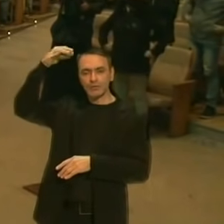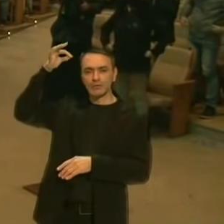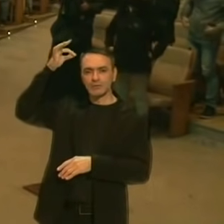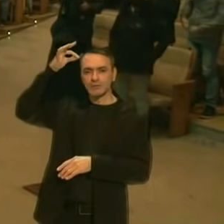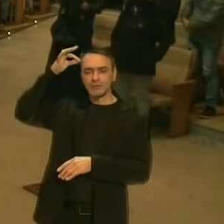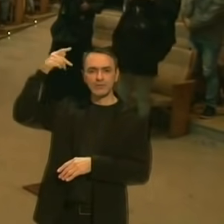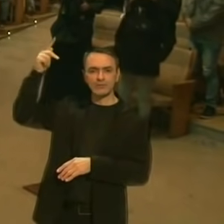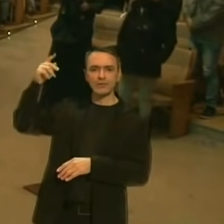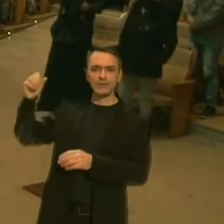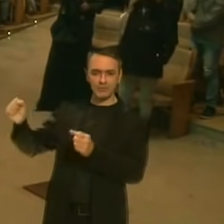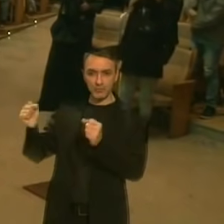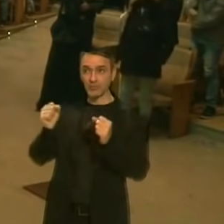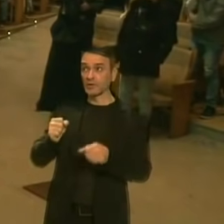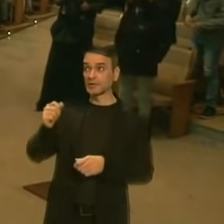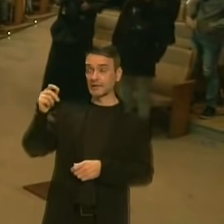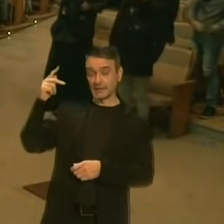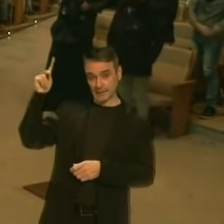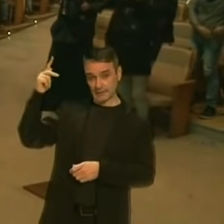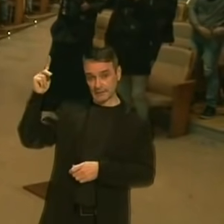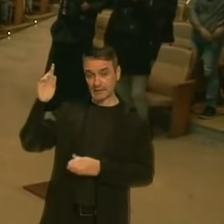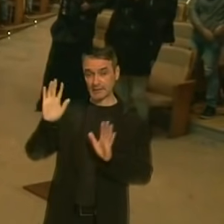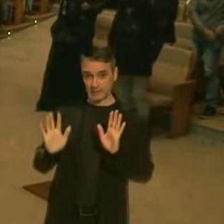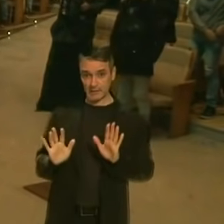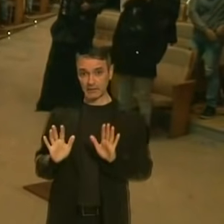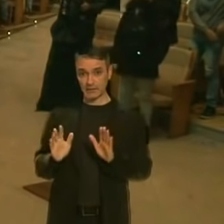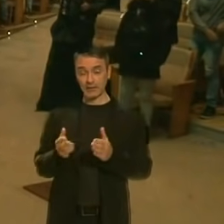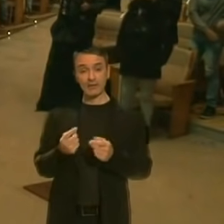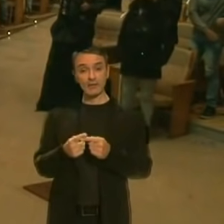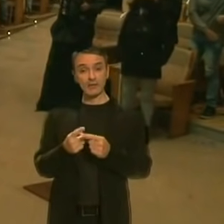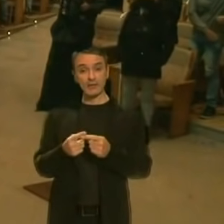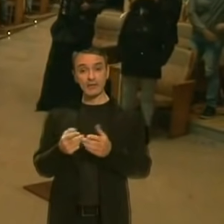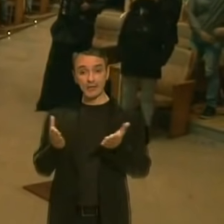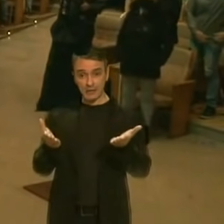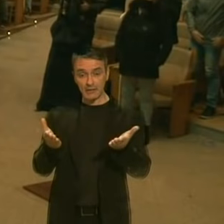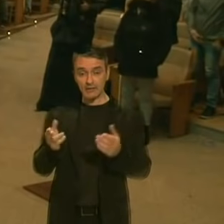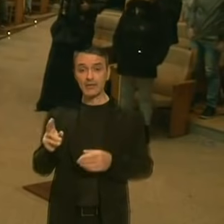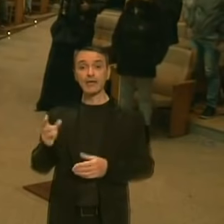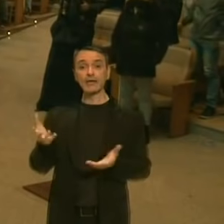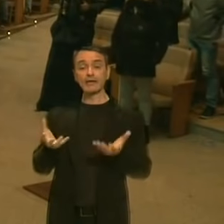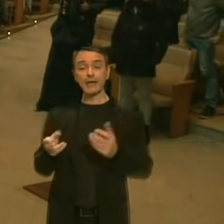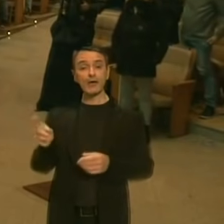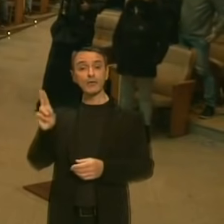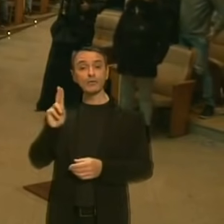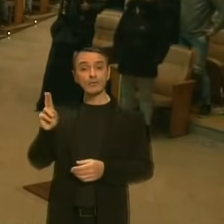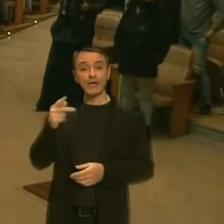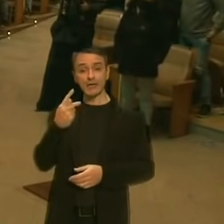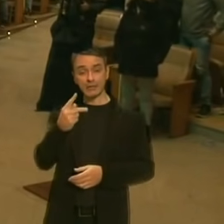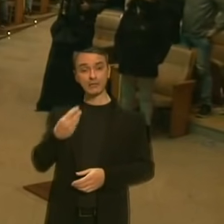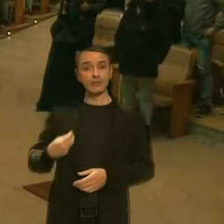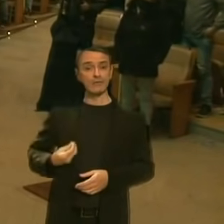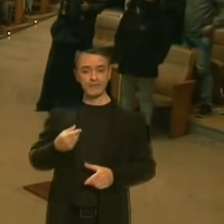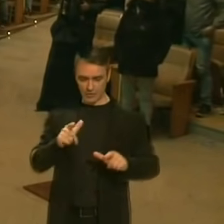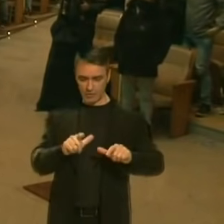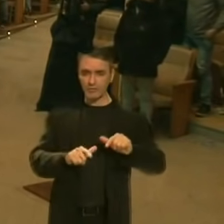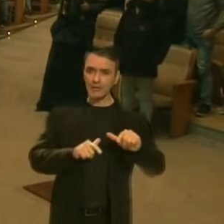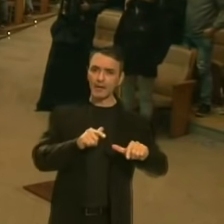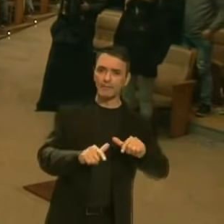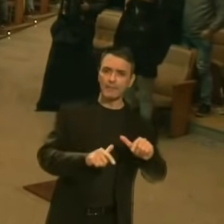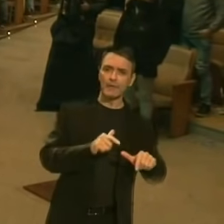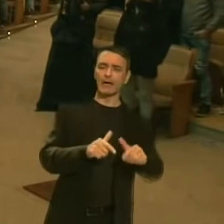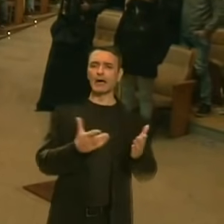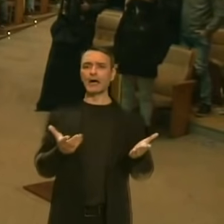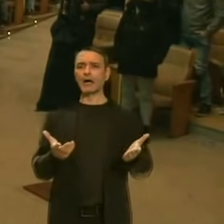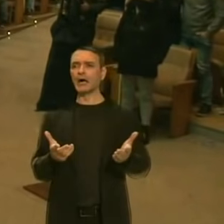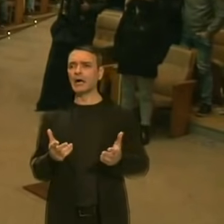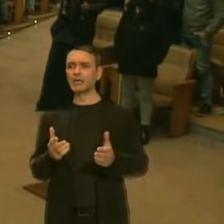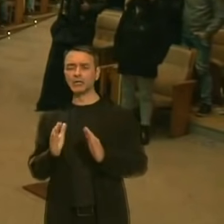de Deus. Você é um instrumento que Deus colocou lá no seu trabalho. Você é um instrumento que Deus colocou lá na